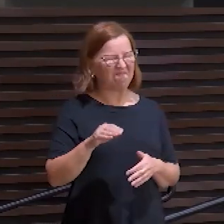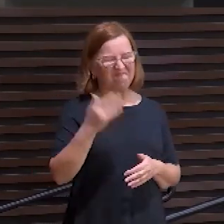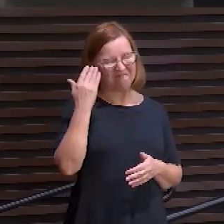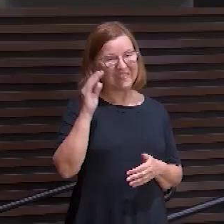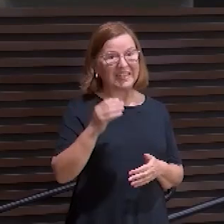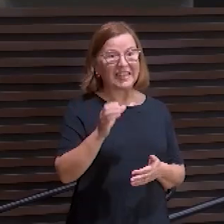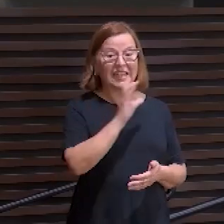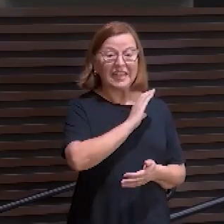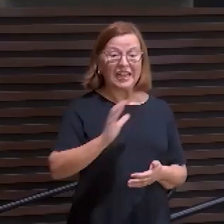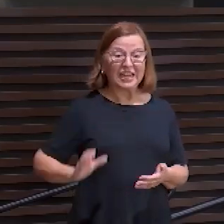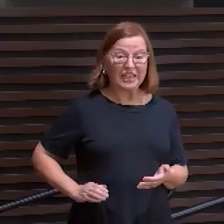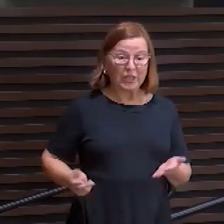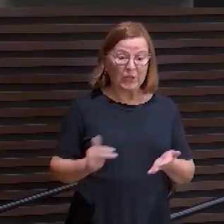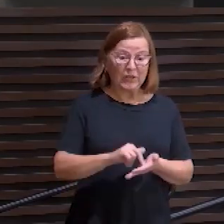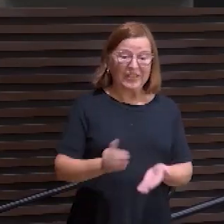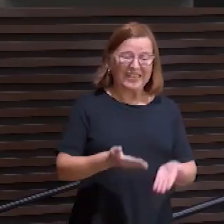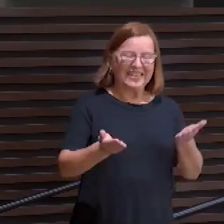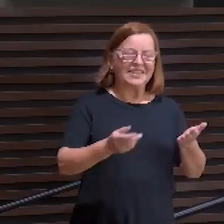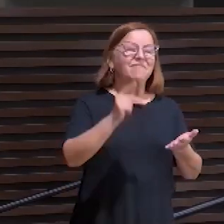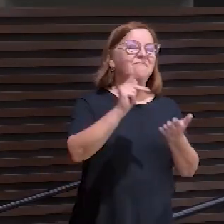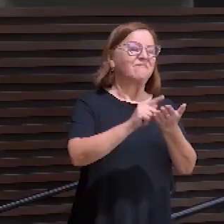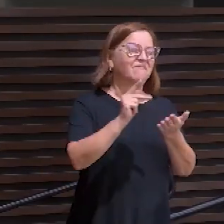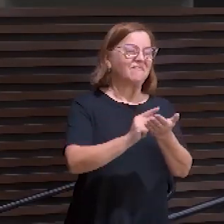Cristo ressuscitou.